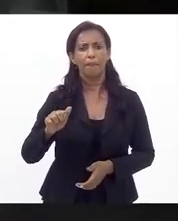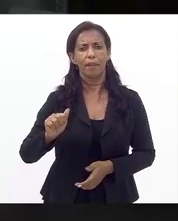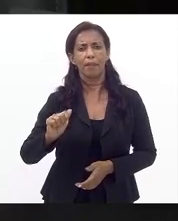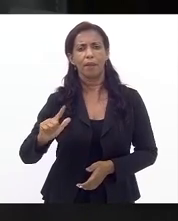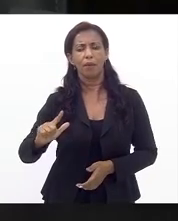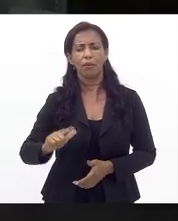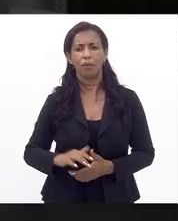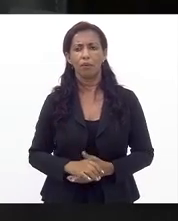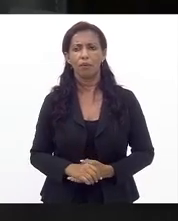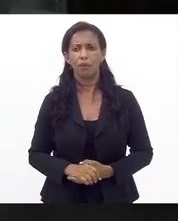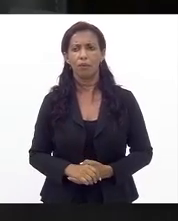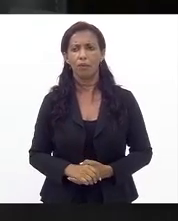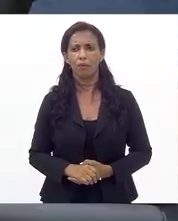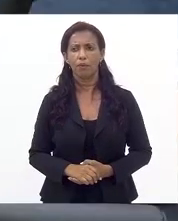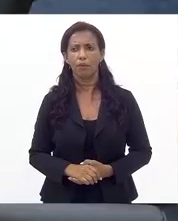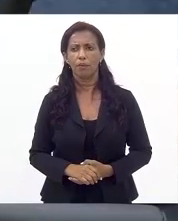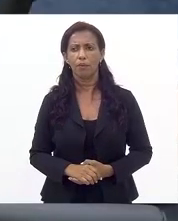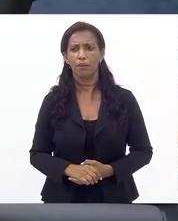e